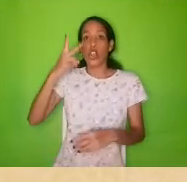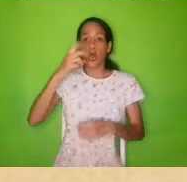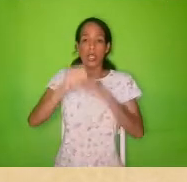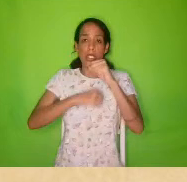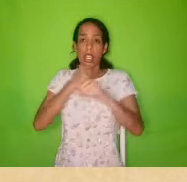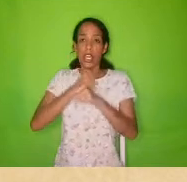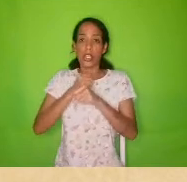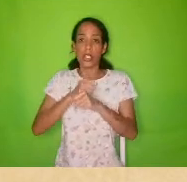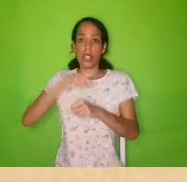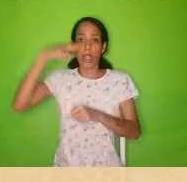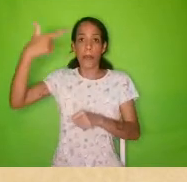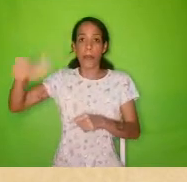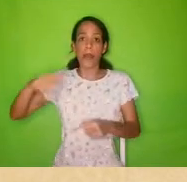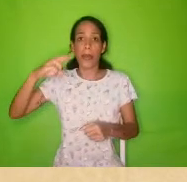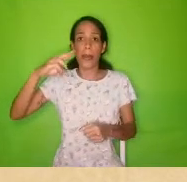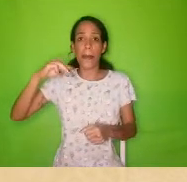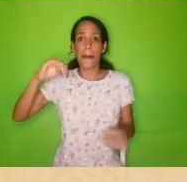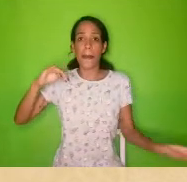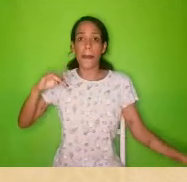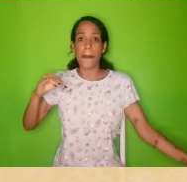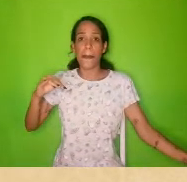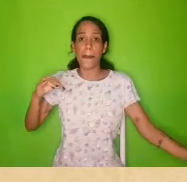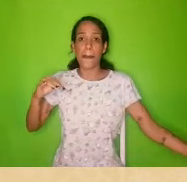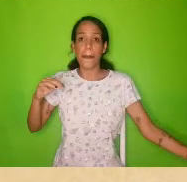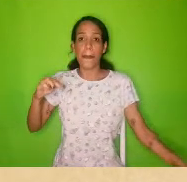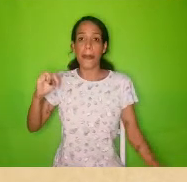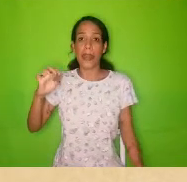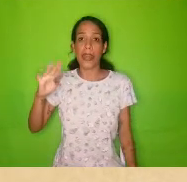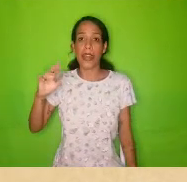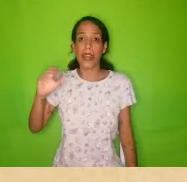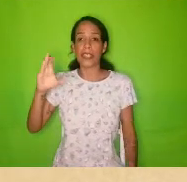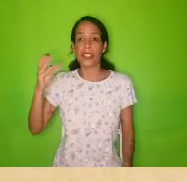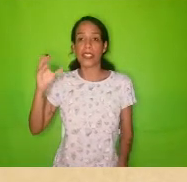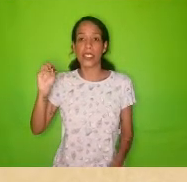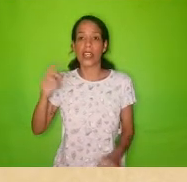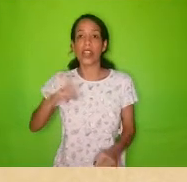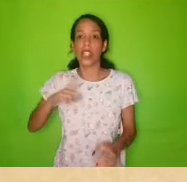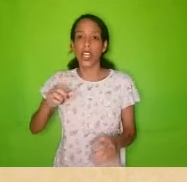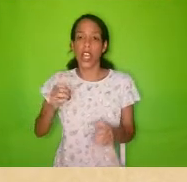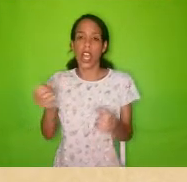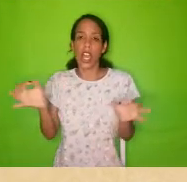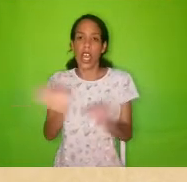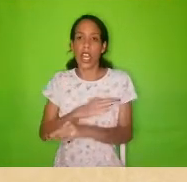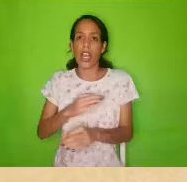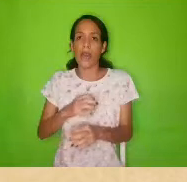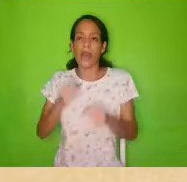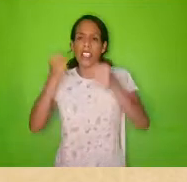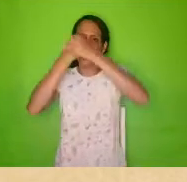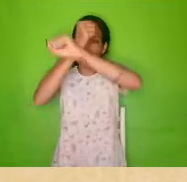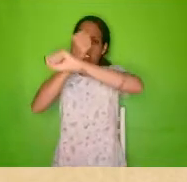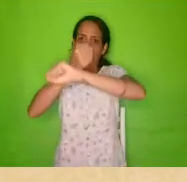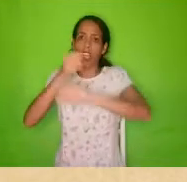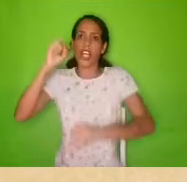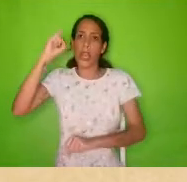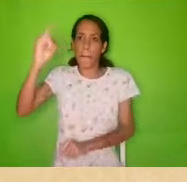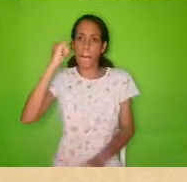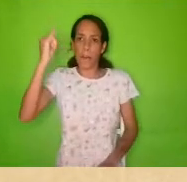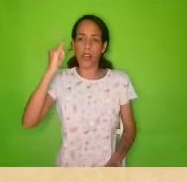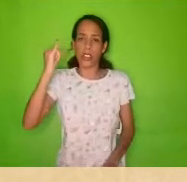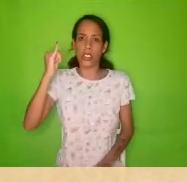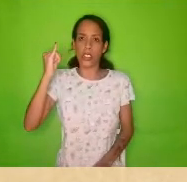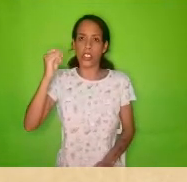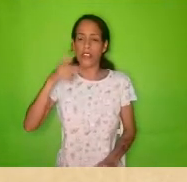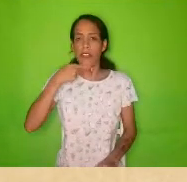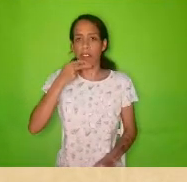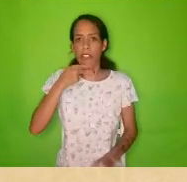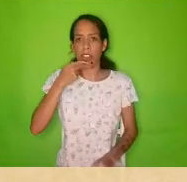na mineração, dou um pulinho, daqui a pouco estou no século XIX, está acabando a escravidão. Por isso que é importante a gente ver exatamente como